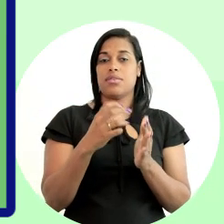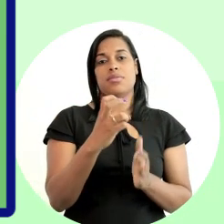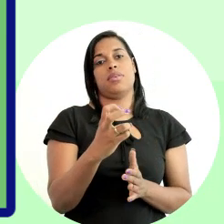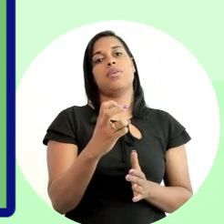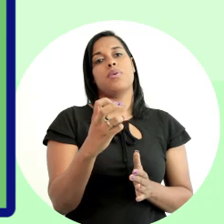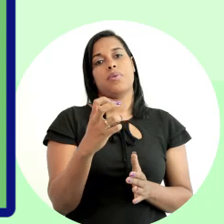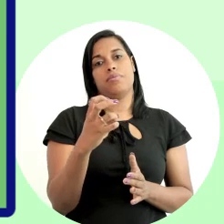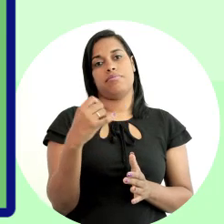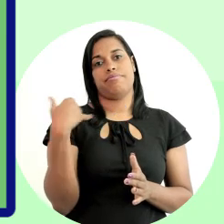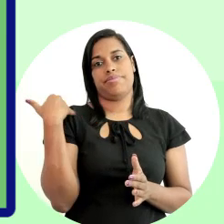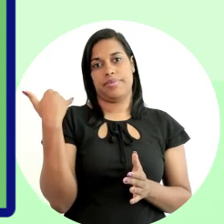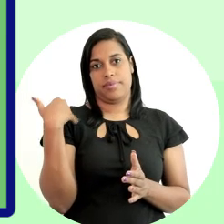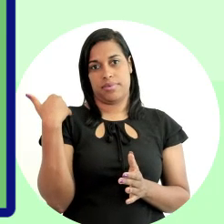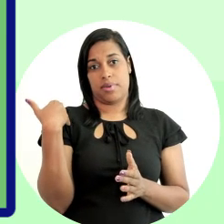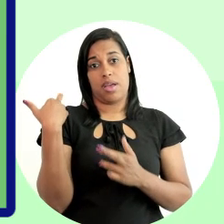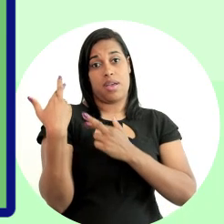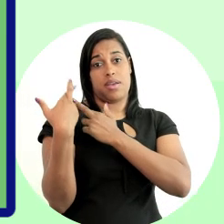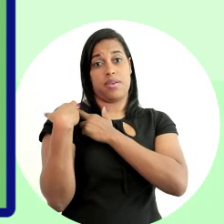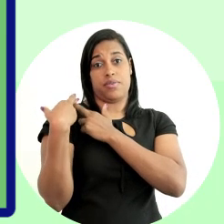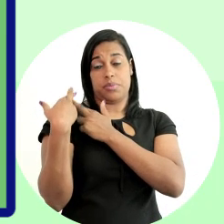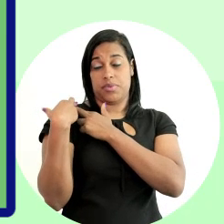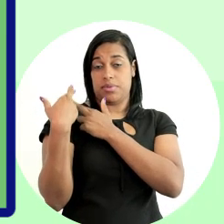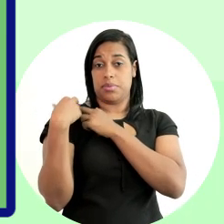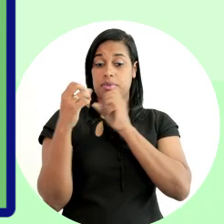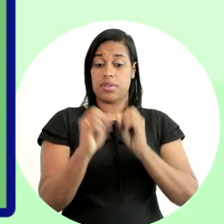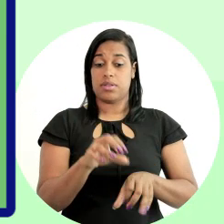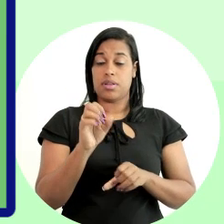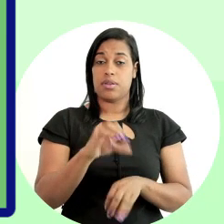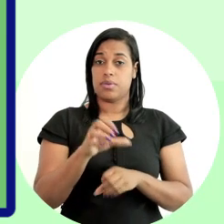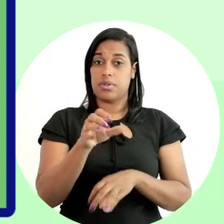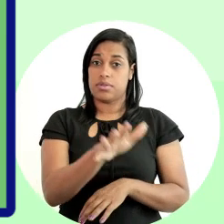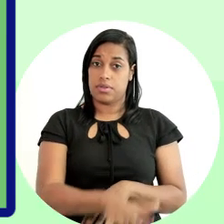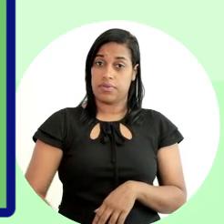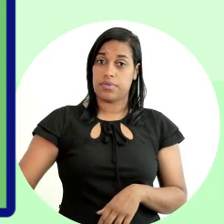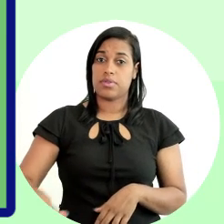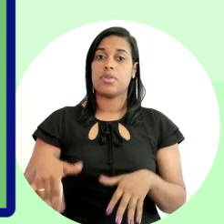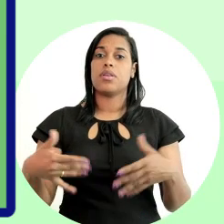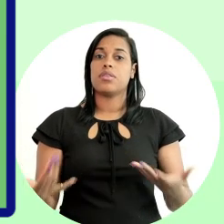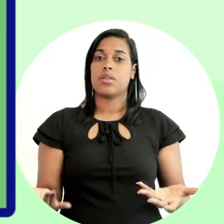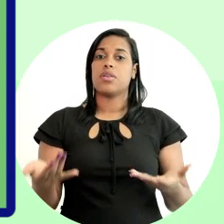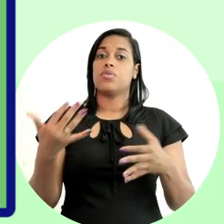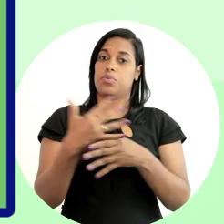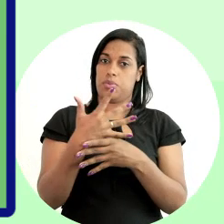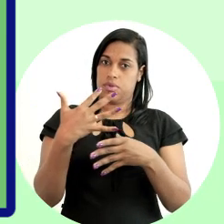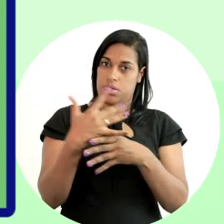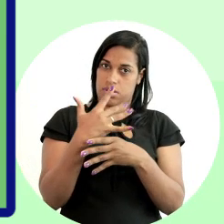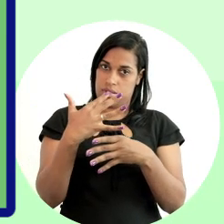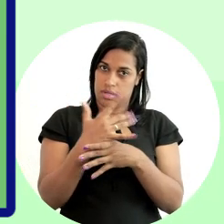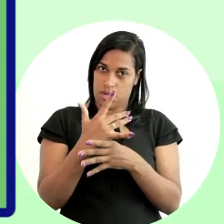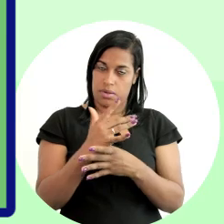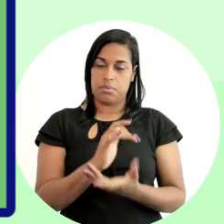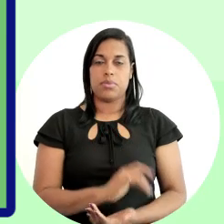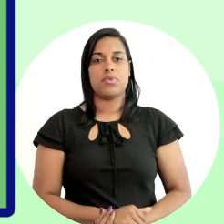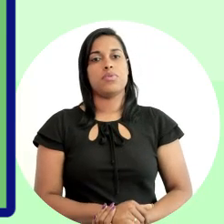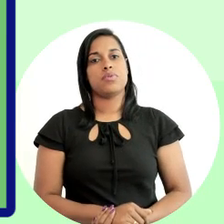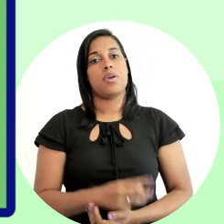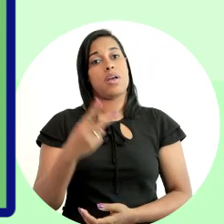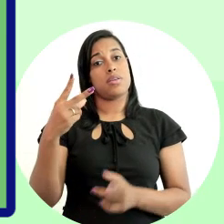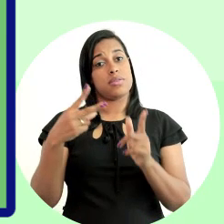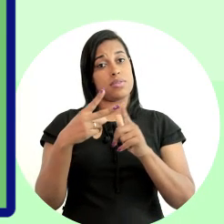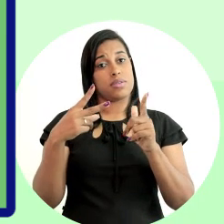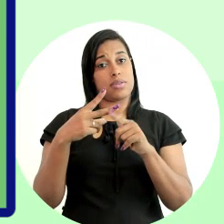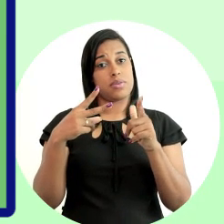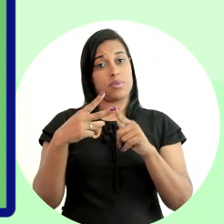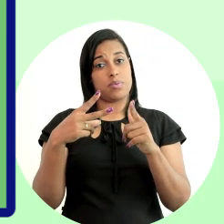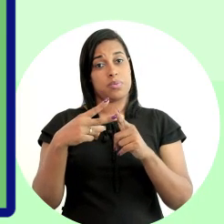anos a 5 anos. A responsabilidade da educação infantil é dos municípios. A